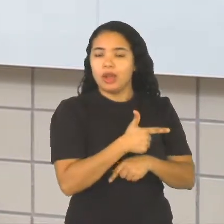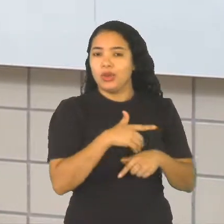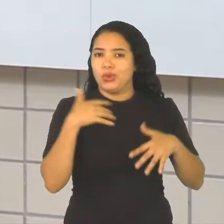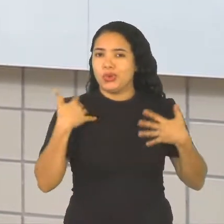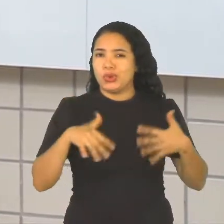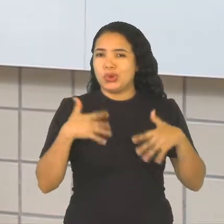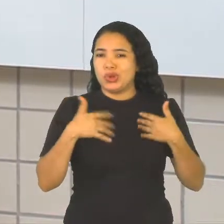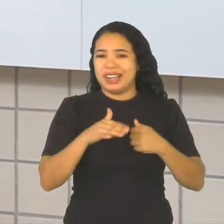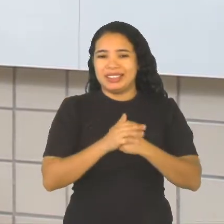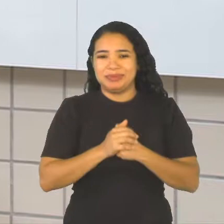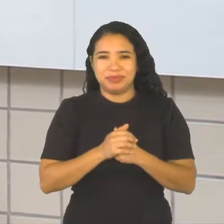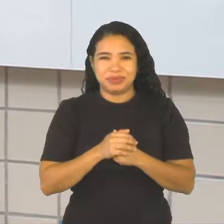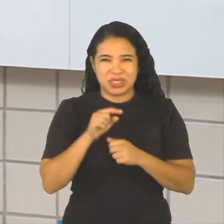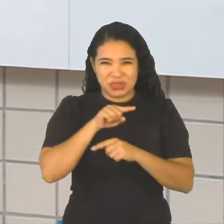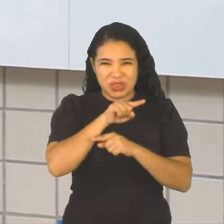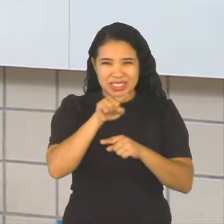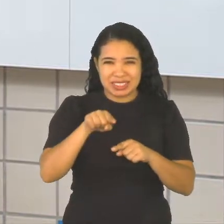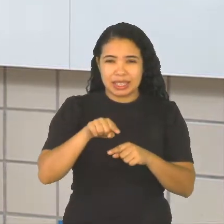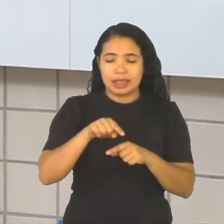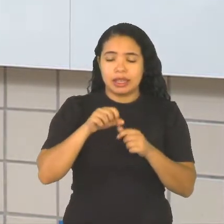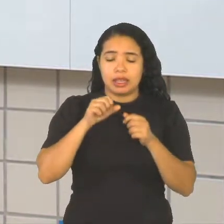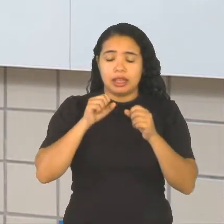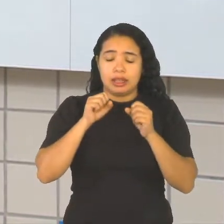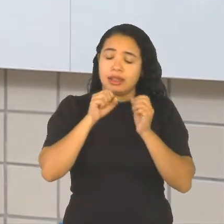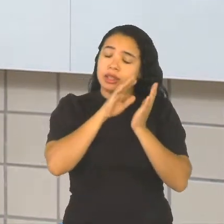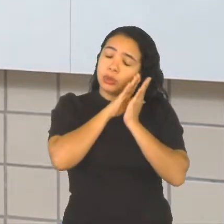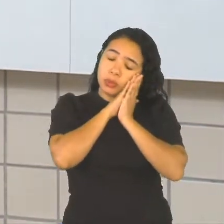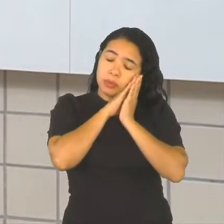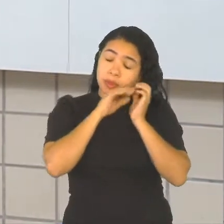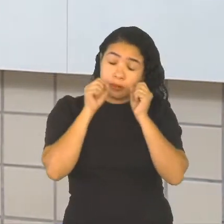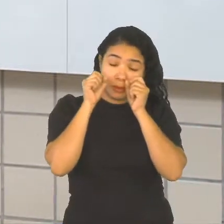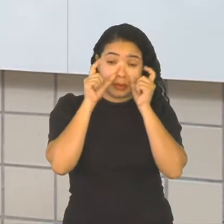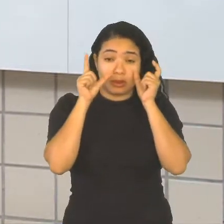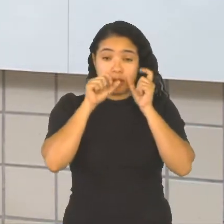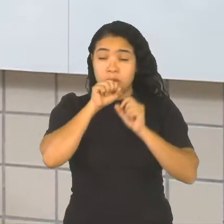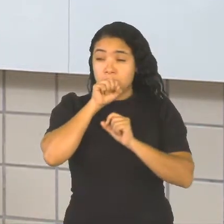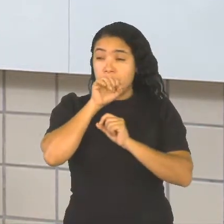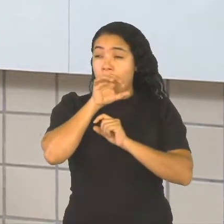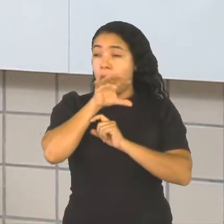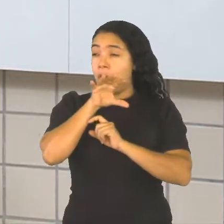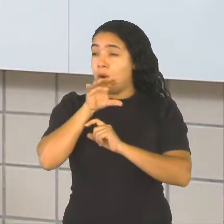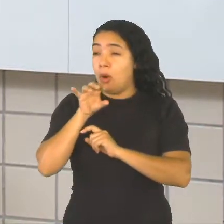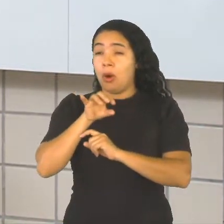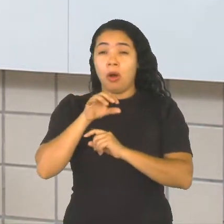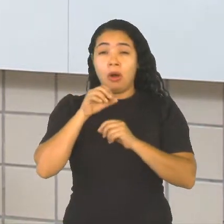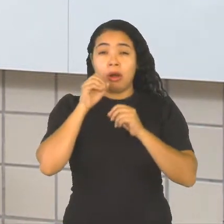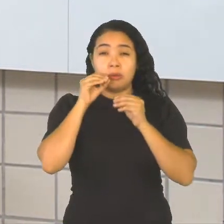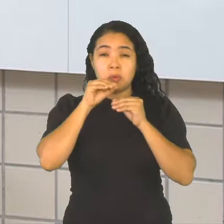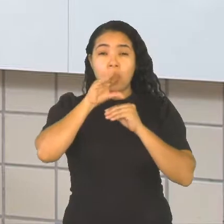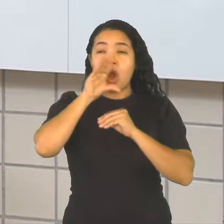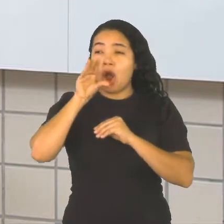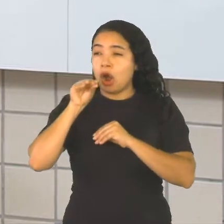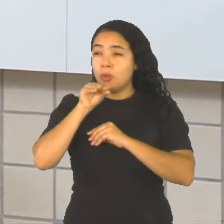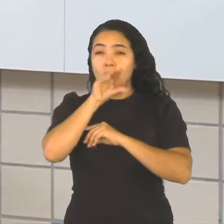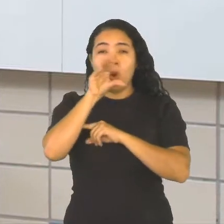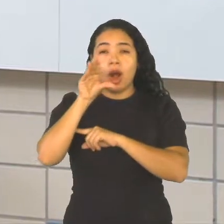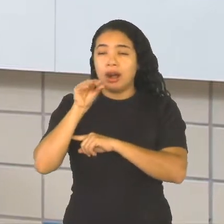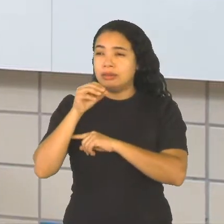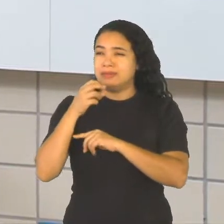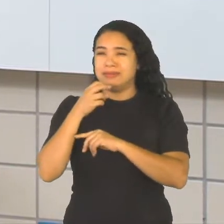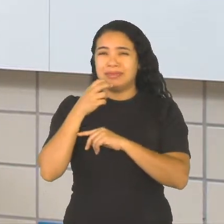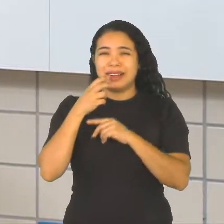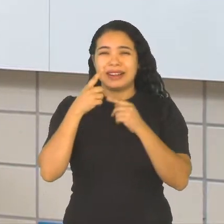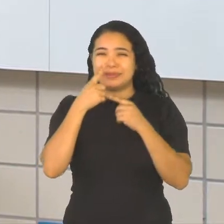aquele bafo terrível, aquele bafo de onça que falta matar todo mundo, sabe o que é aquilo? É bactéria, sabia que são